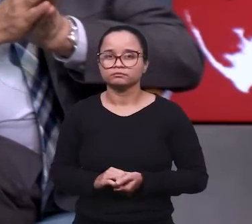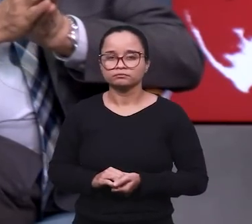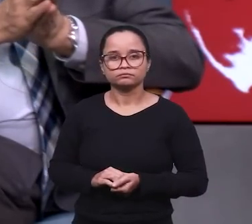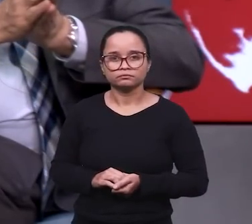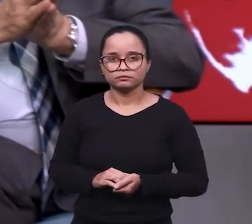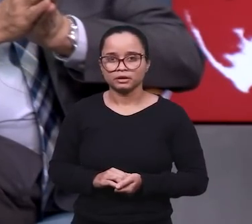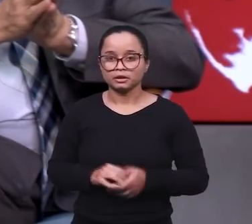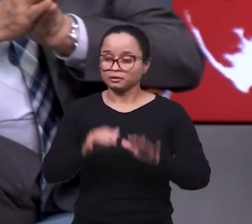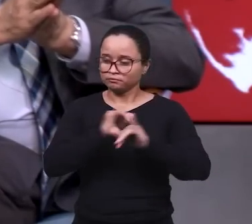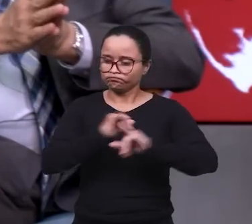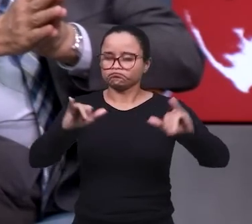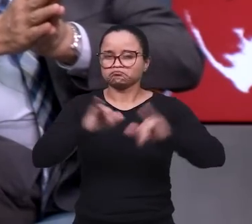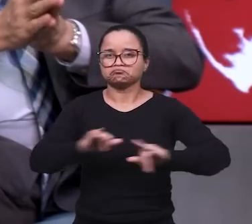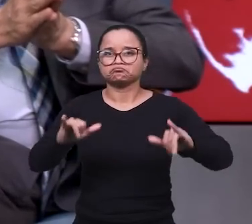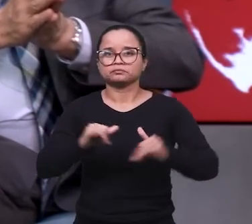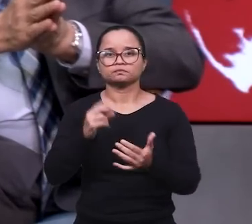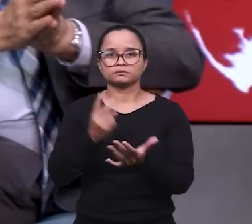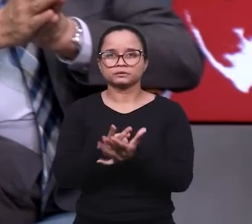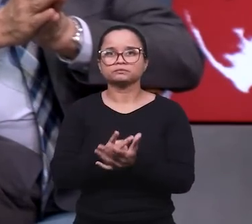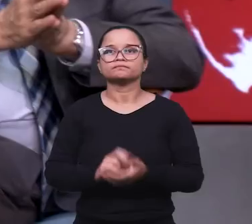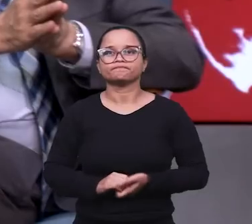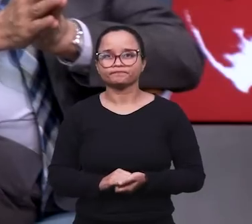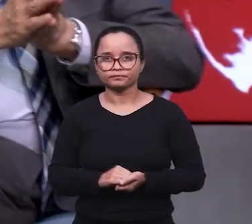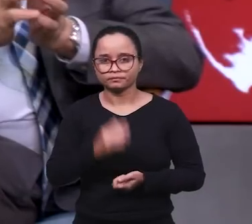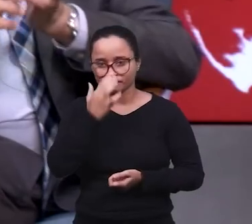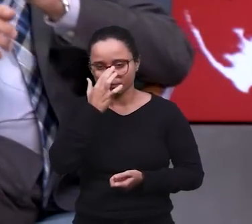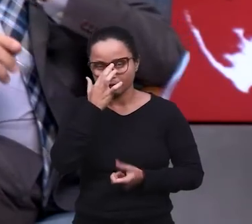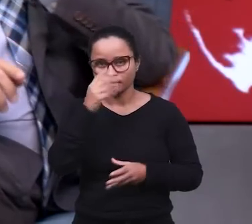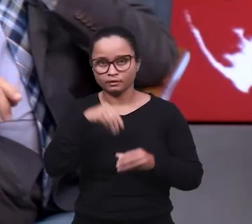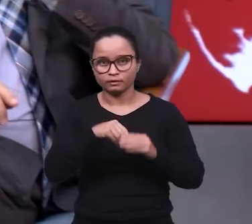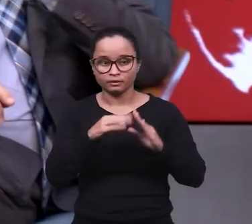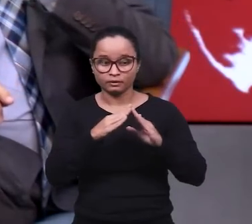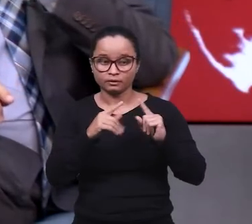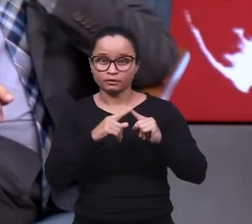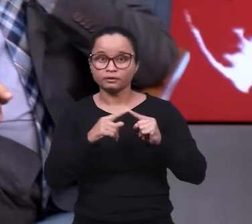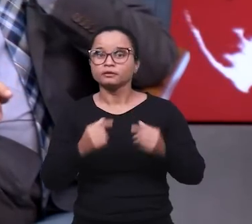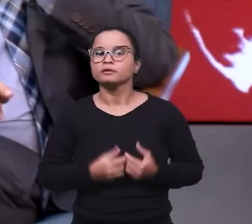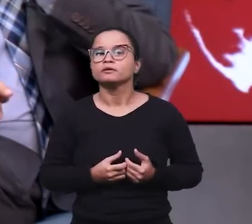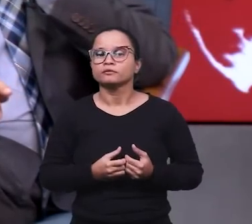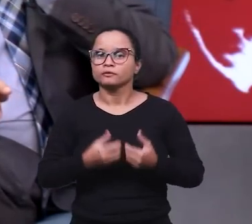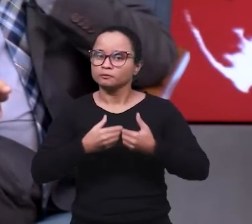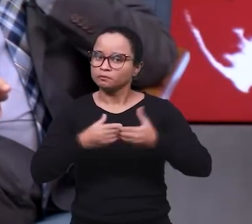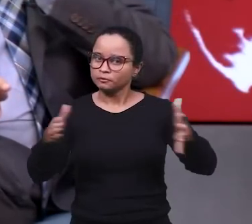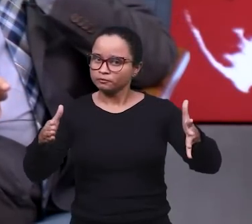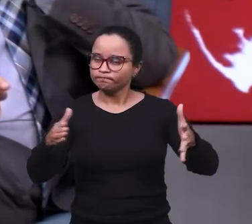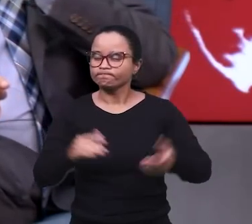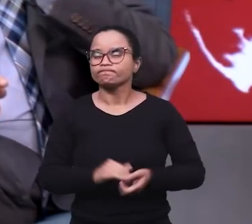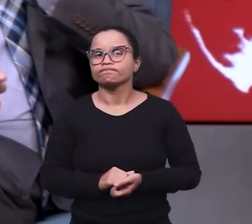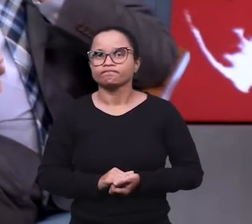tanto menciona e tanto fala na igreja primitiva.